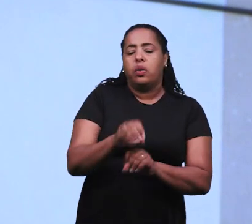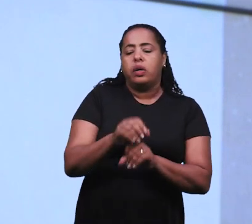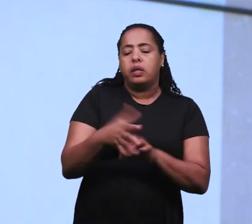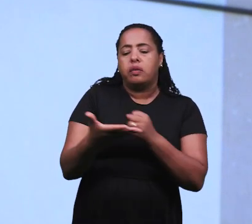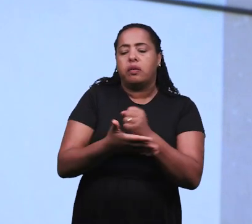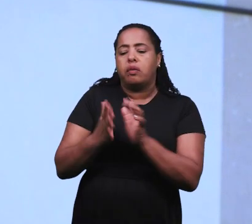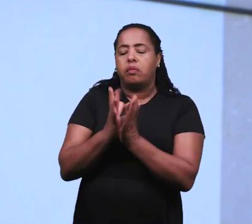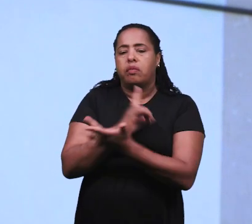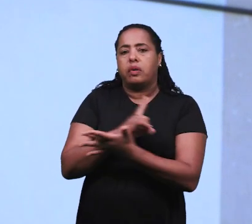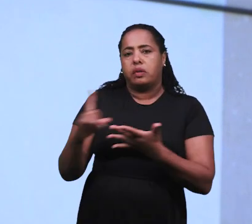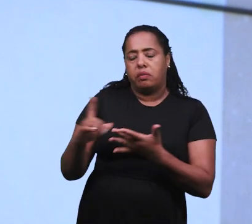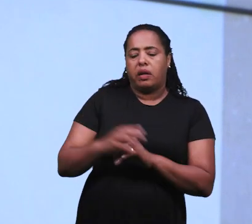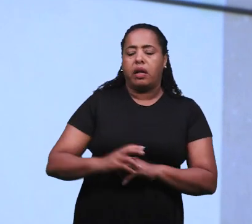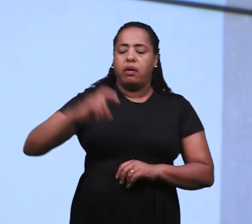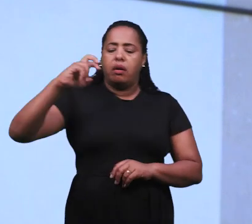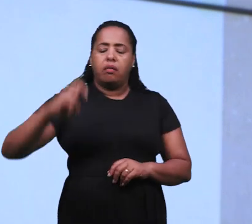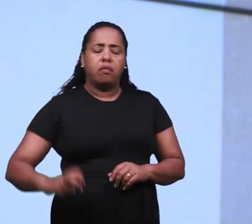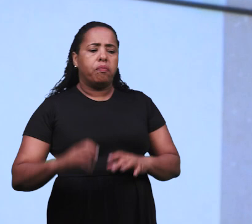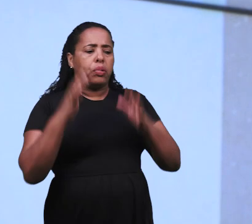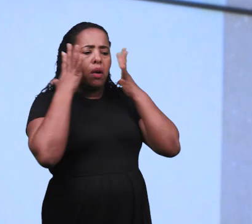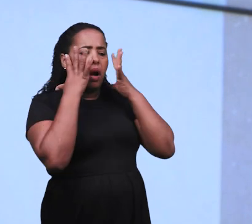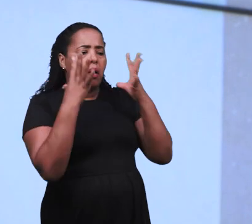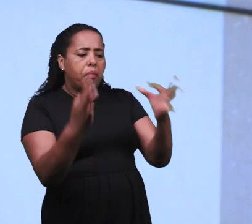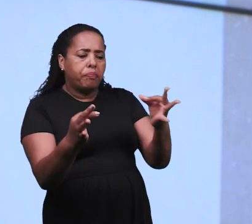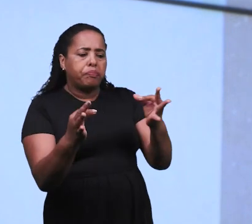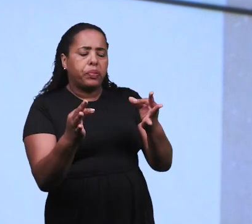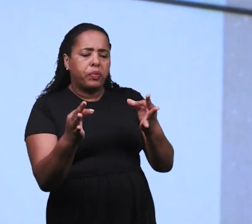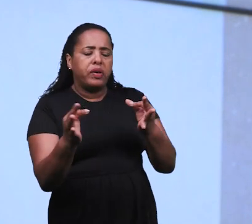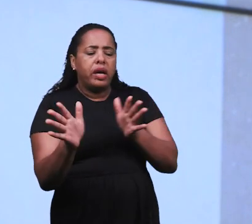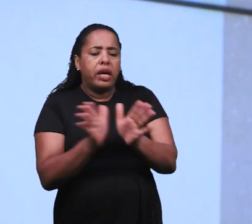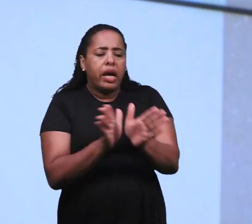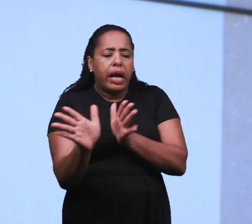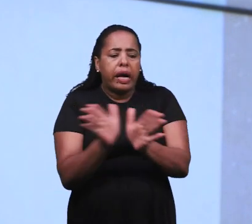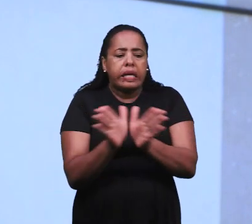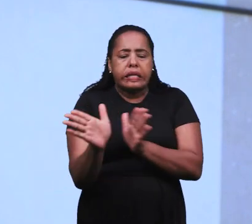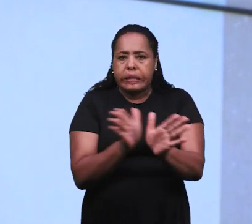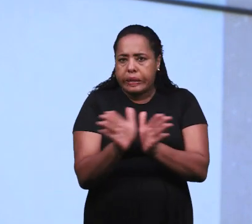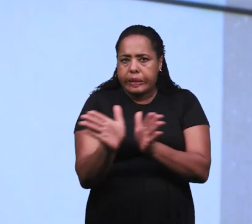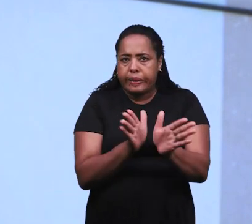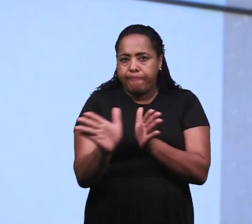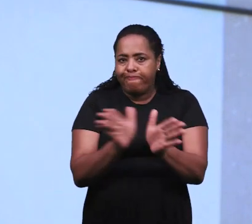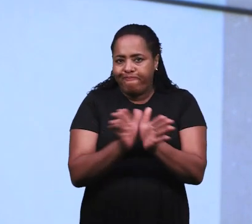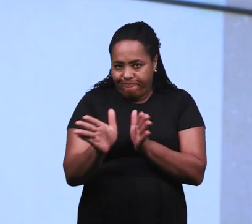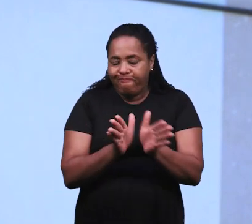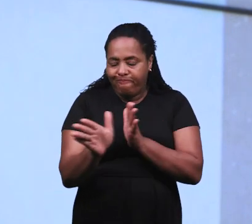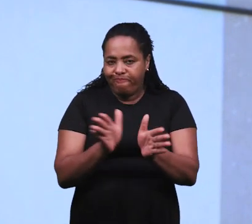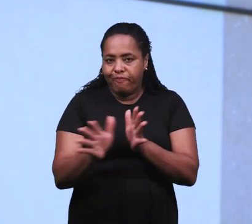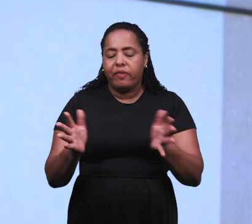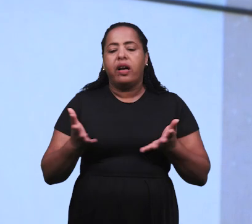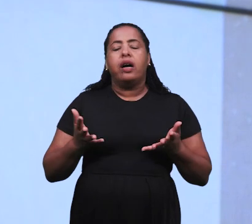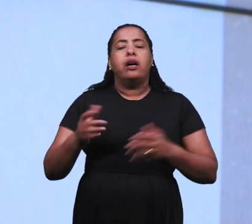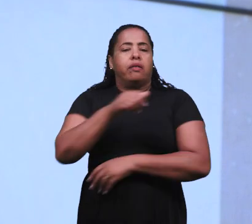e estar acessível para os alunos, é extraordinário, né? É algo assim maravilhoso da Muito parte do bom.